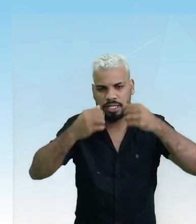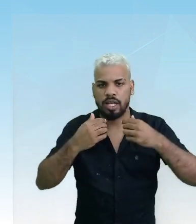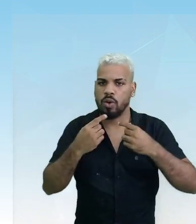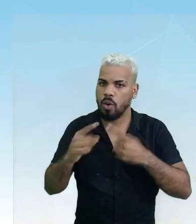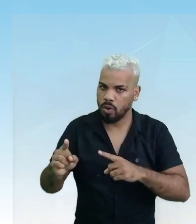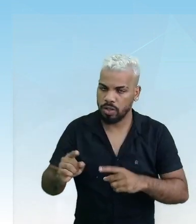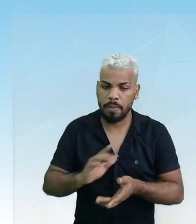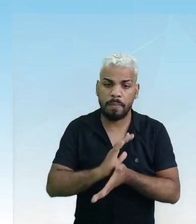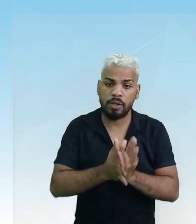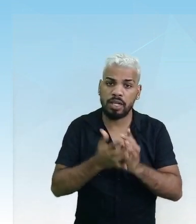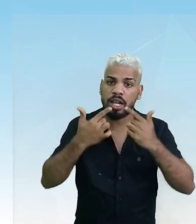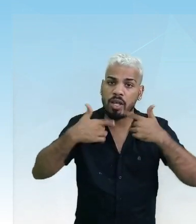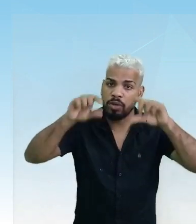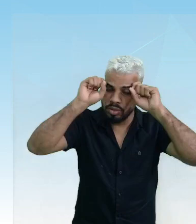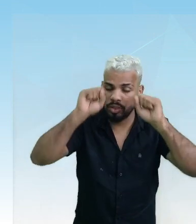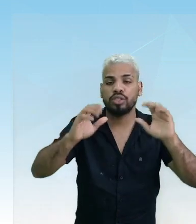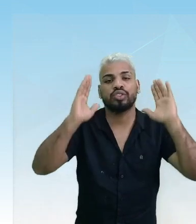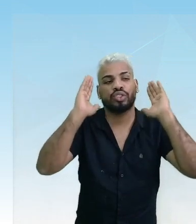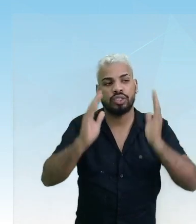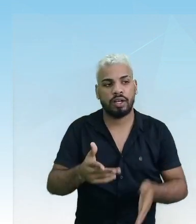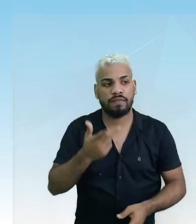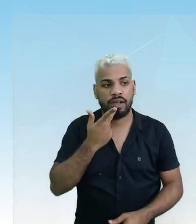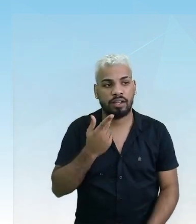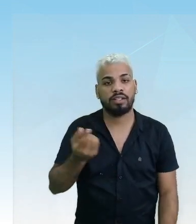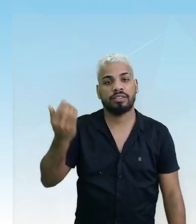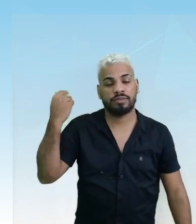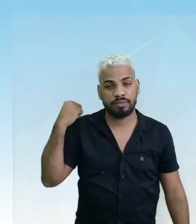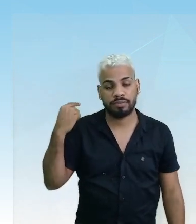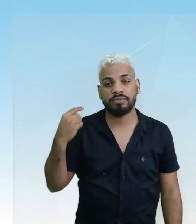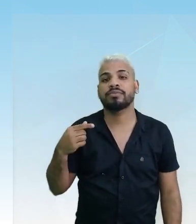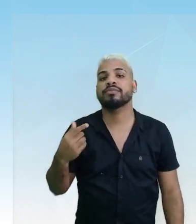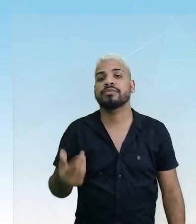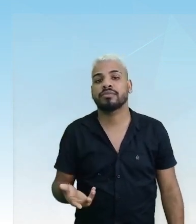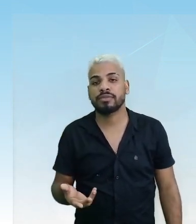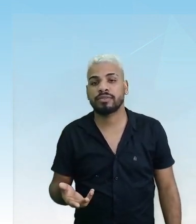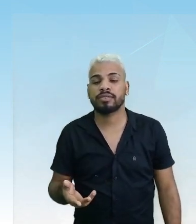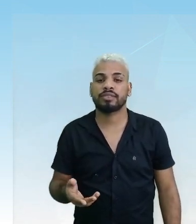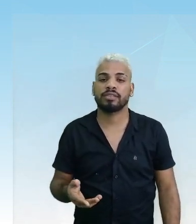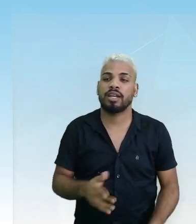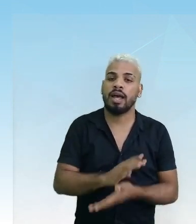seria o preconceito linguístico, que nós já vimos anteriormente, é ter